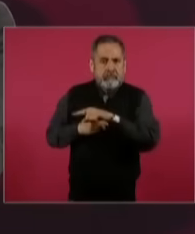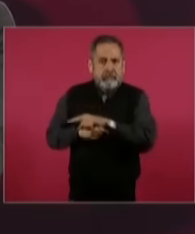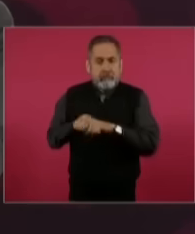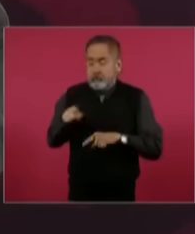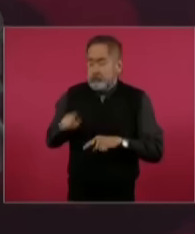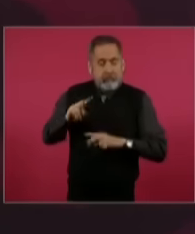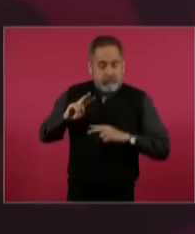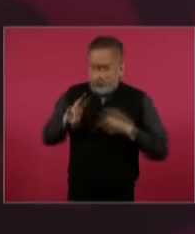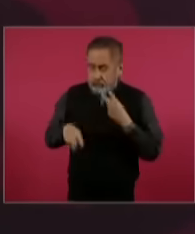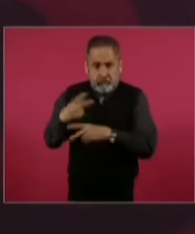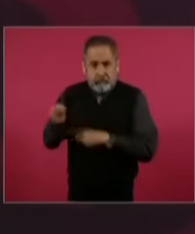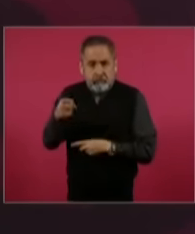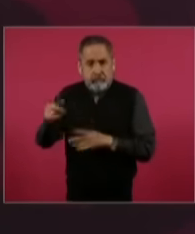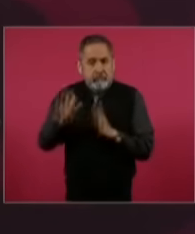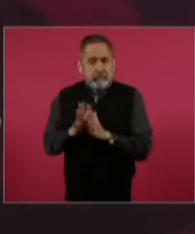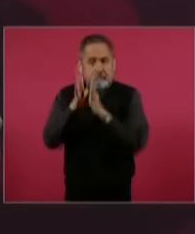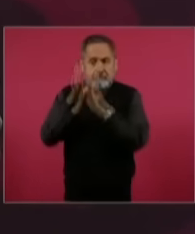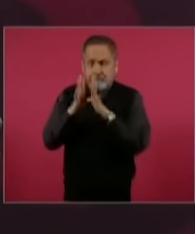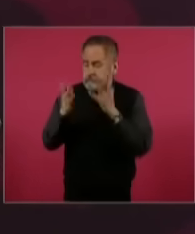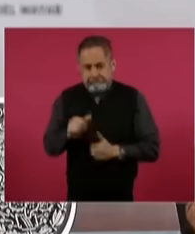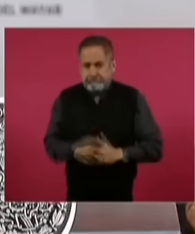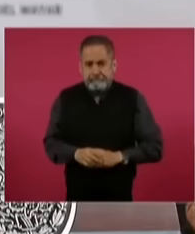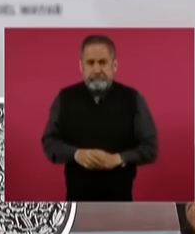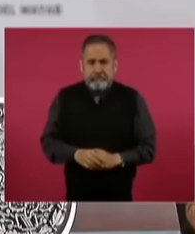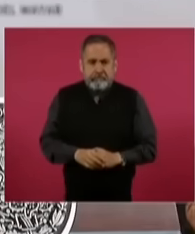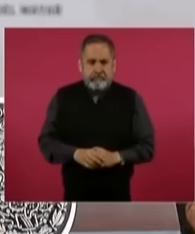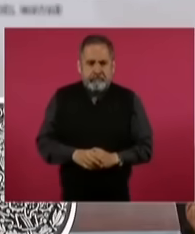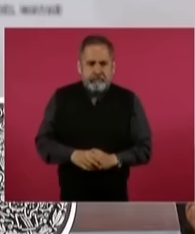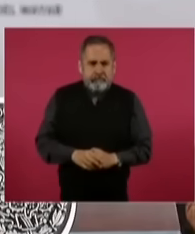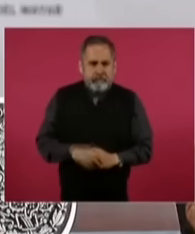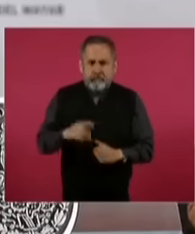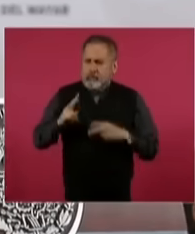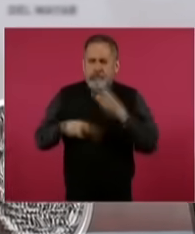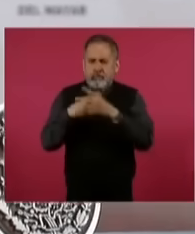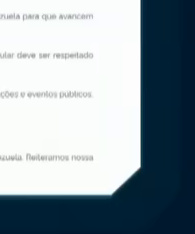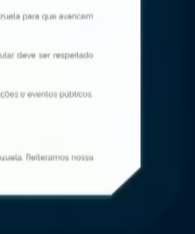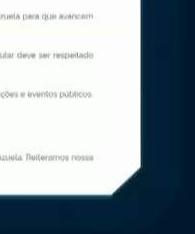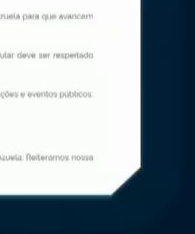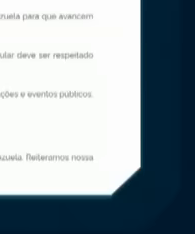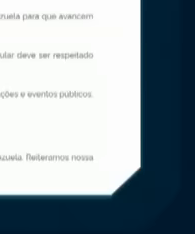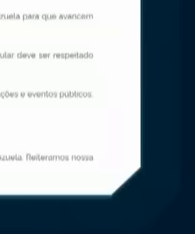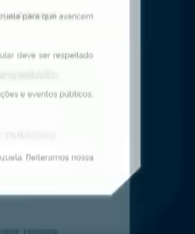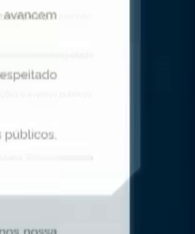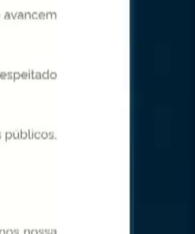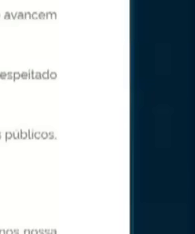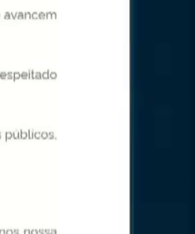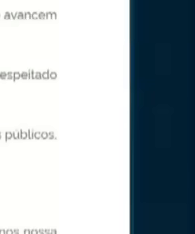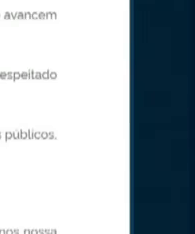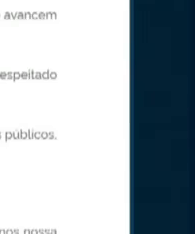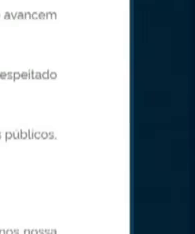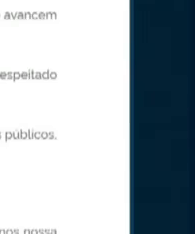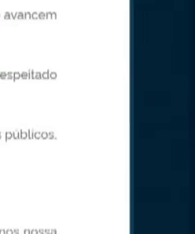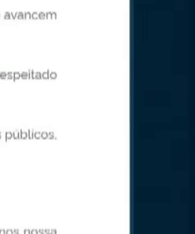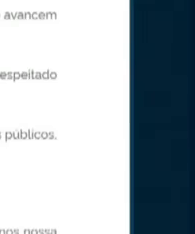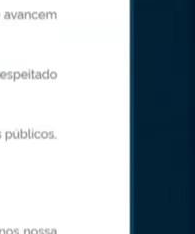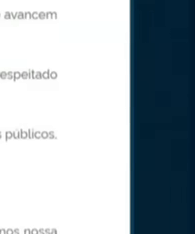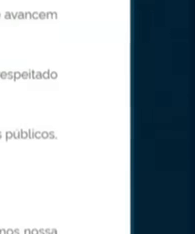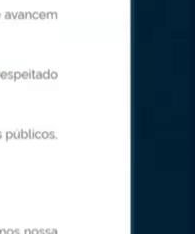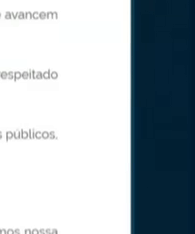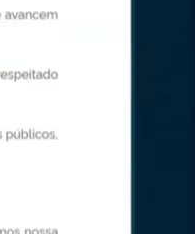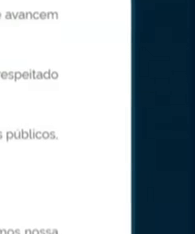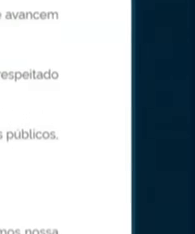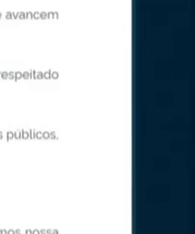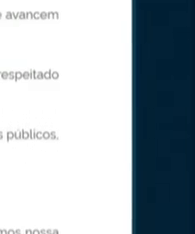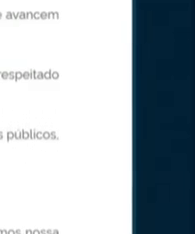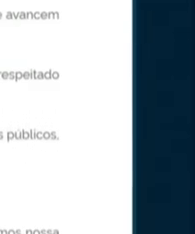um comunicado conjunto entre os três países que destacam alguns pontos, entre eles que acompanham com muita atenção o processo